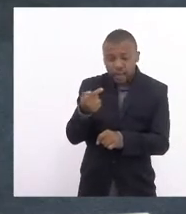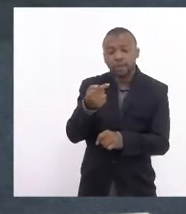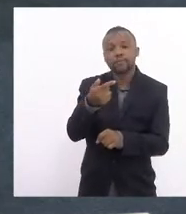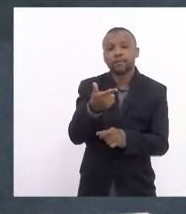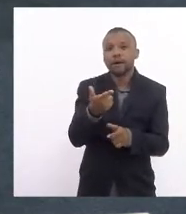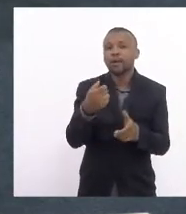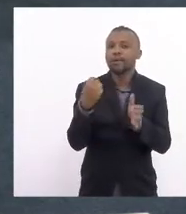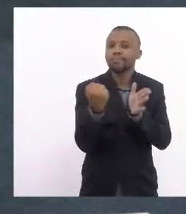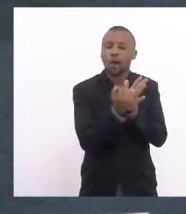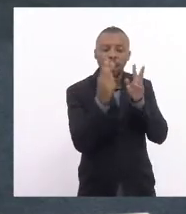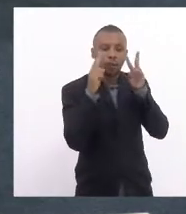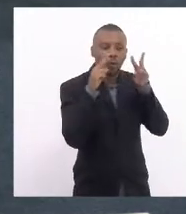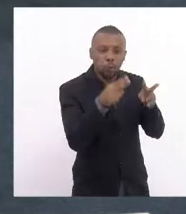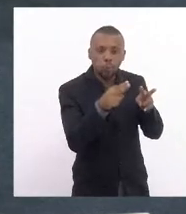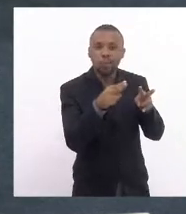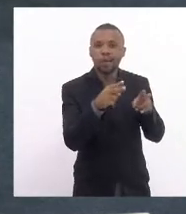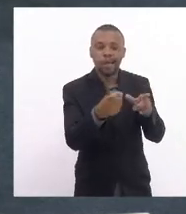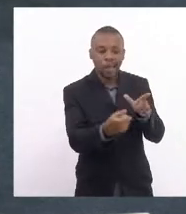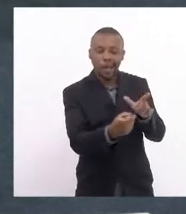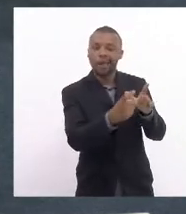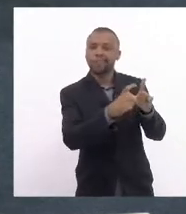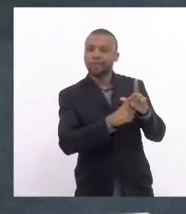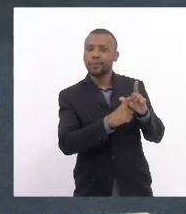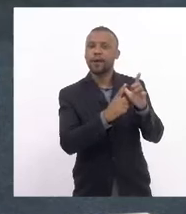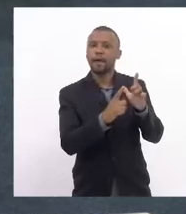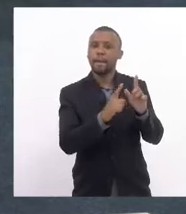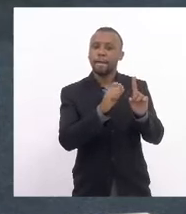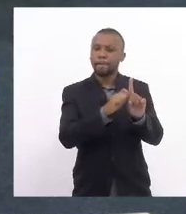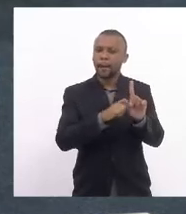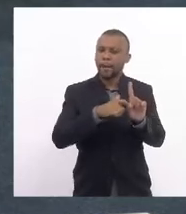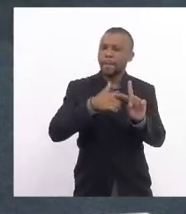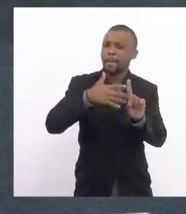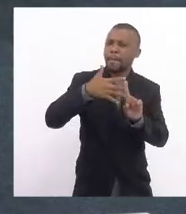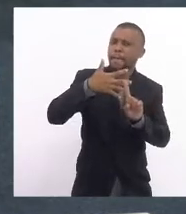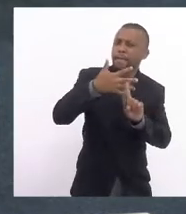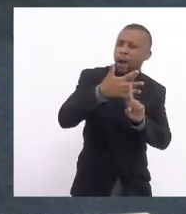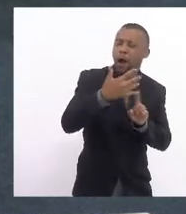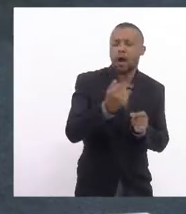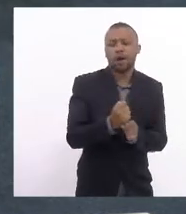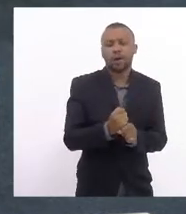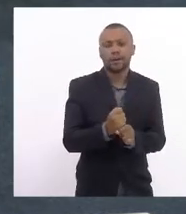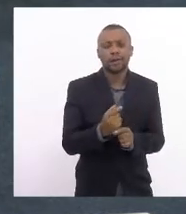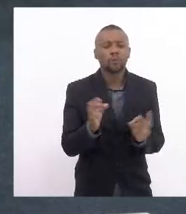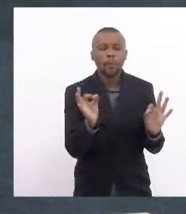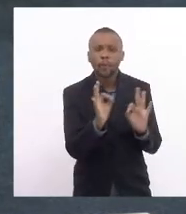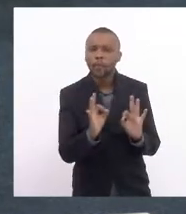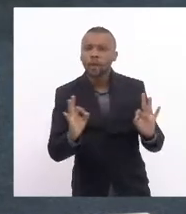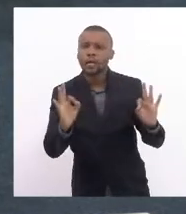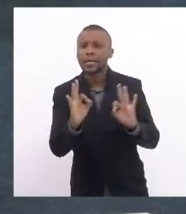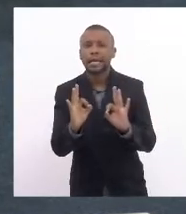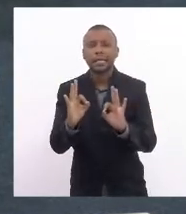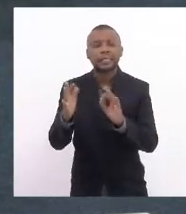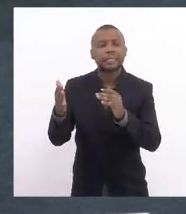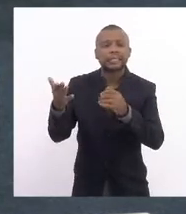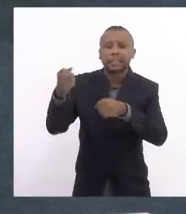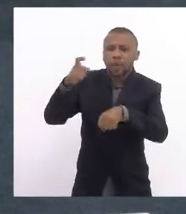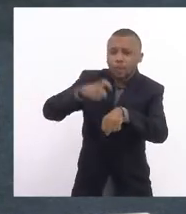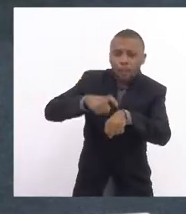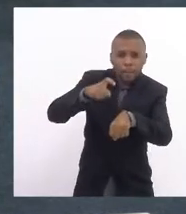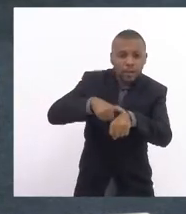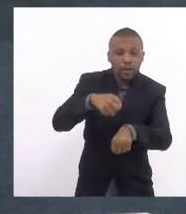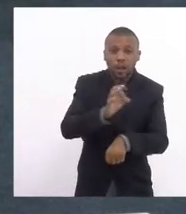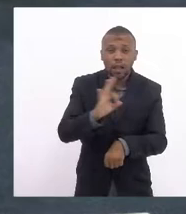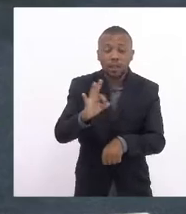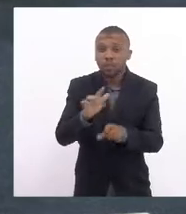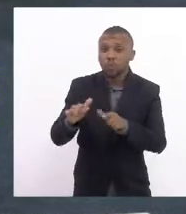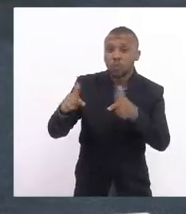aumentando todas as dívidas trabalhistas, e ninguém, em qualquer momento, tomou alguma atitude. Eu moro na